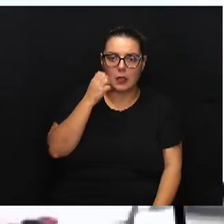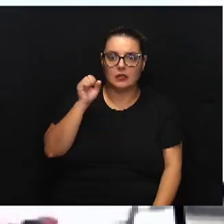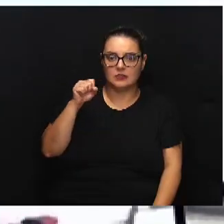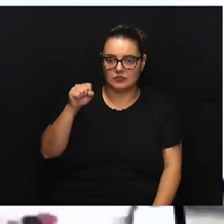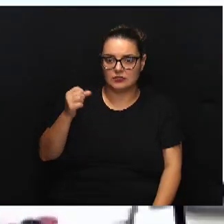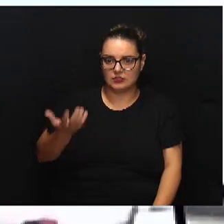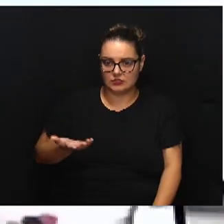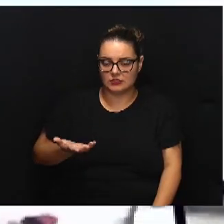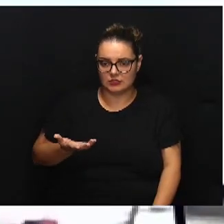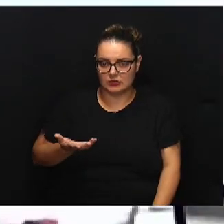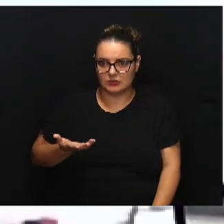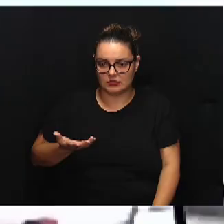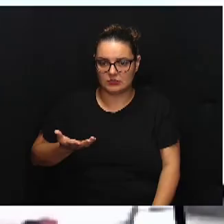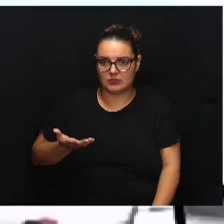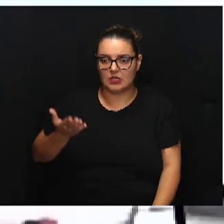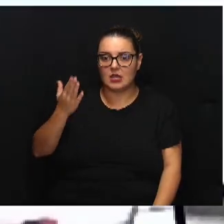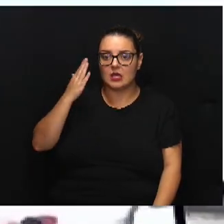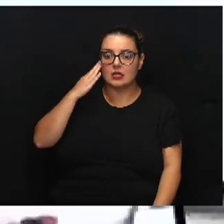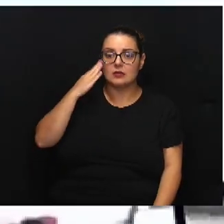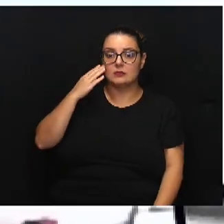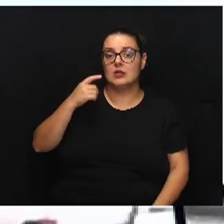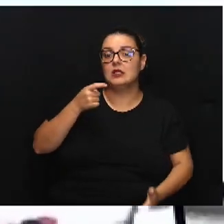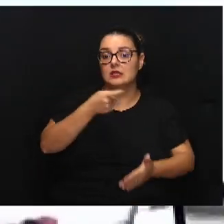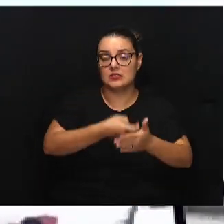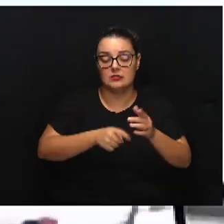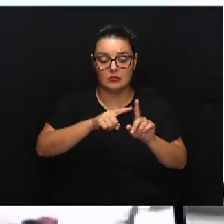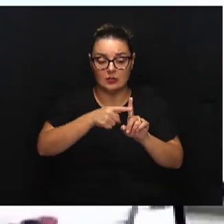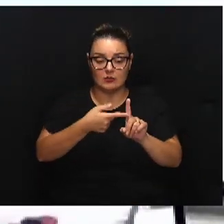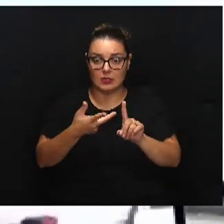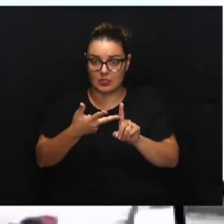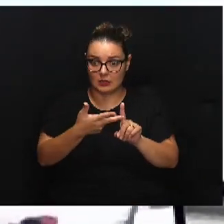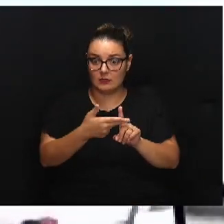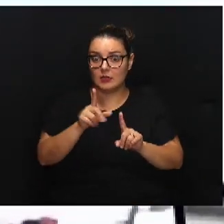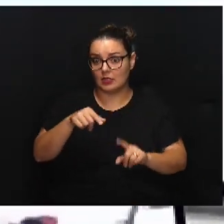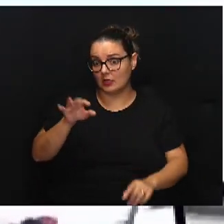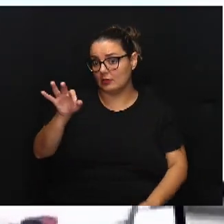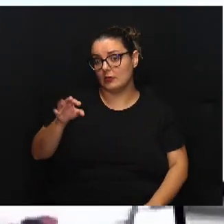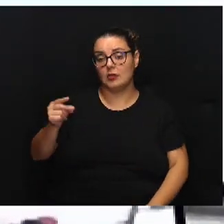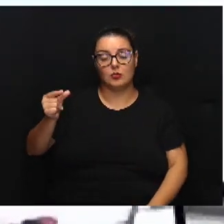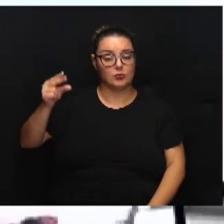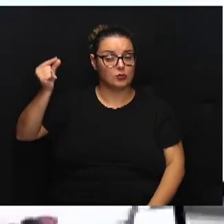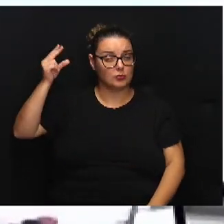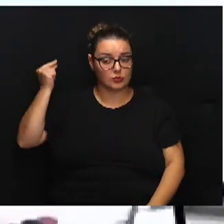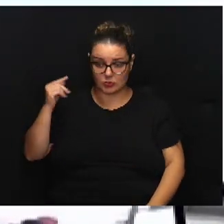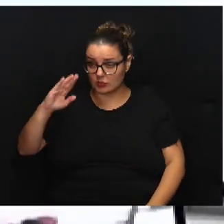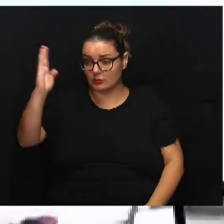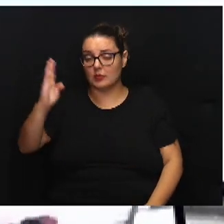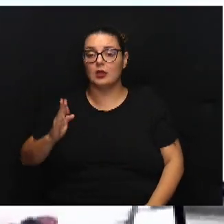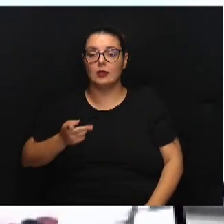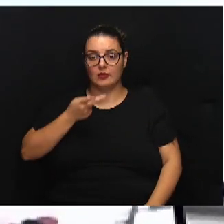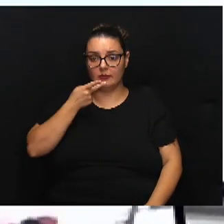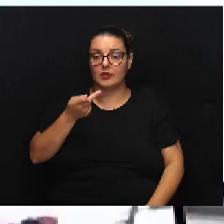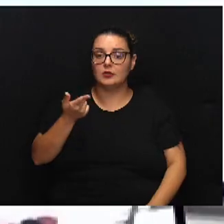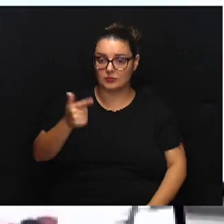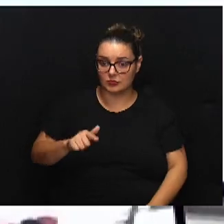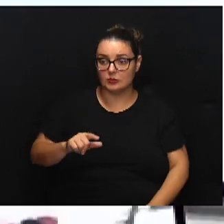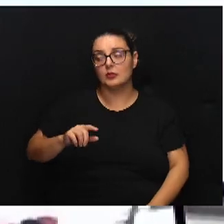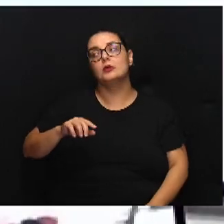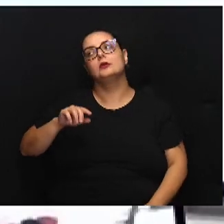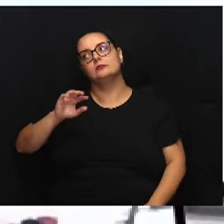Sim. Sabidamente, as taxas de cesárea, isso é uma tendência antiga no Brasil, volto a dizer, e também fora do